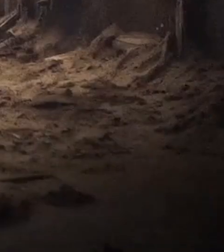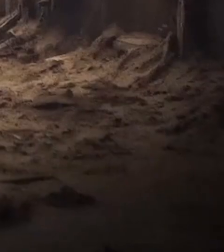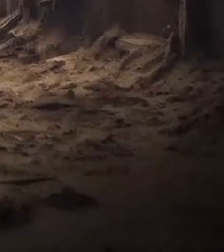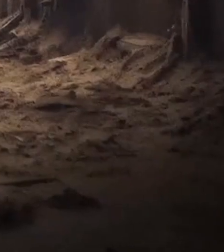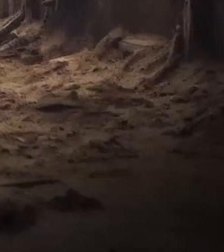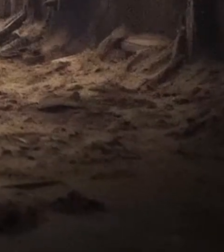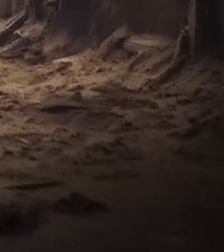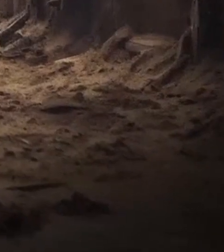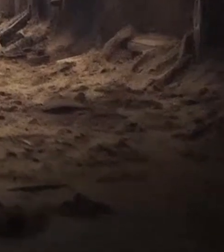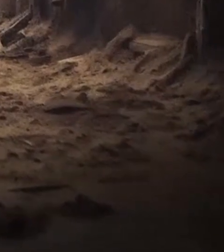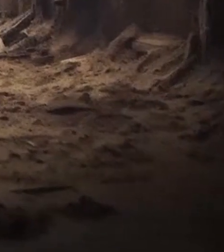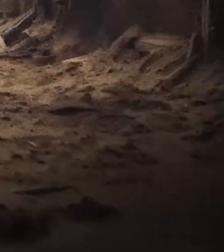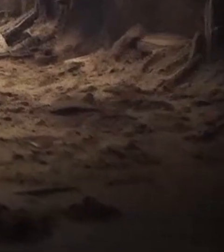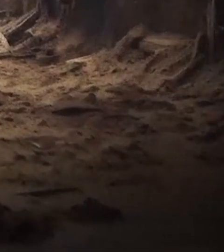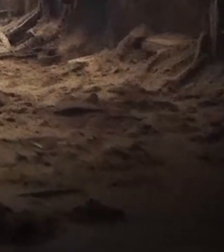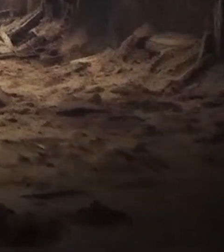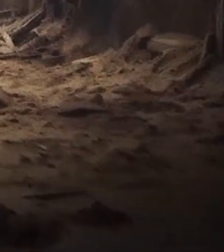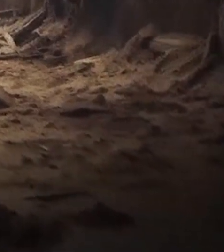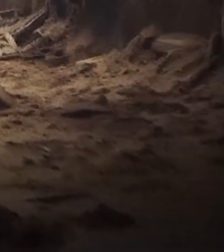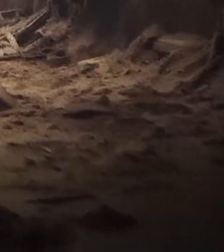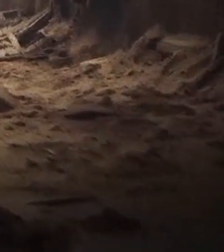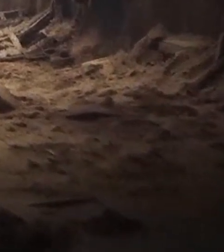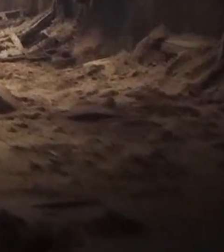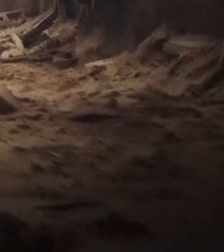Ninguém jamais aceitaria.